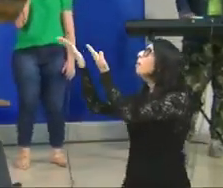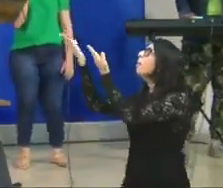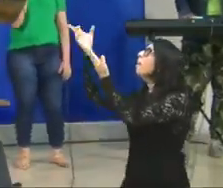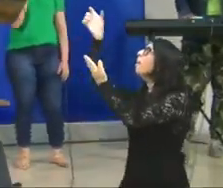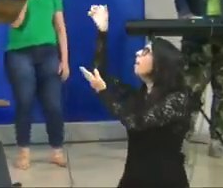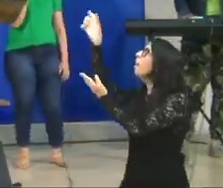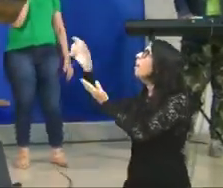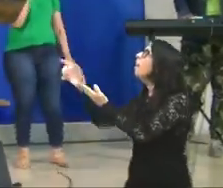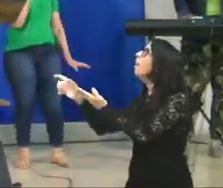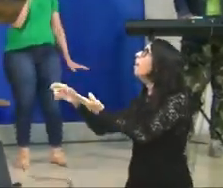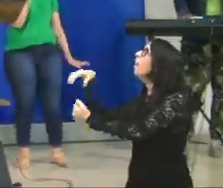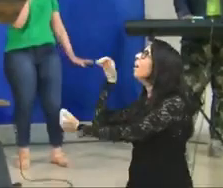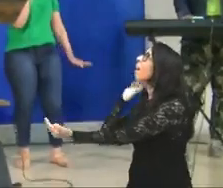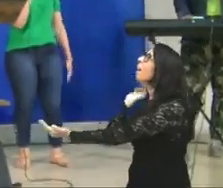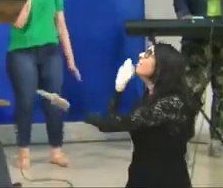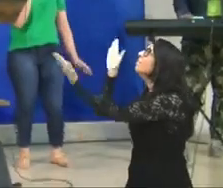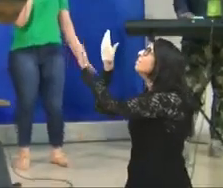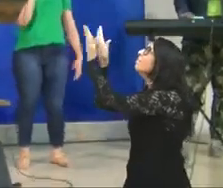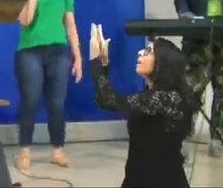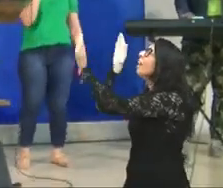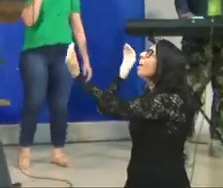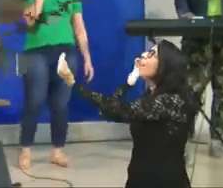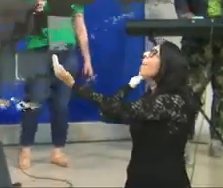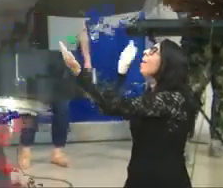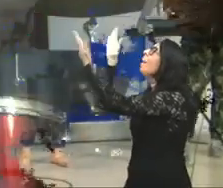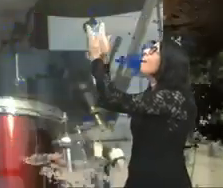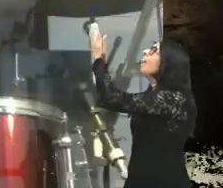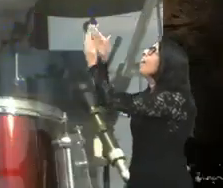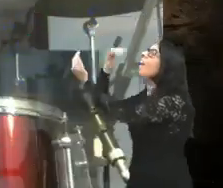do Pai,